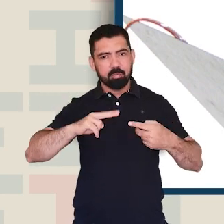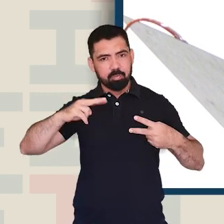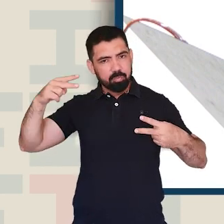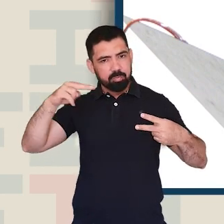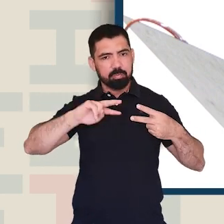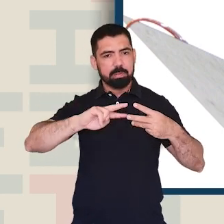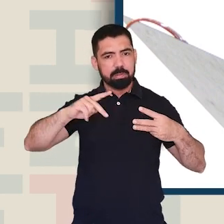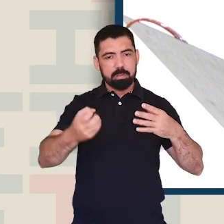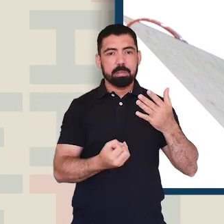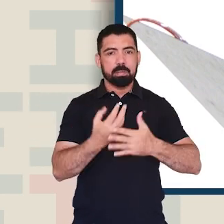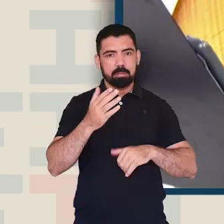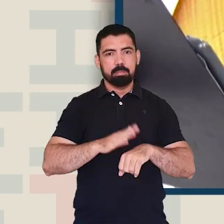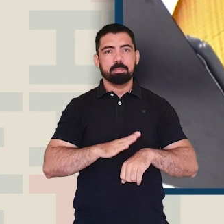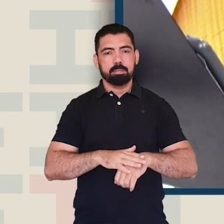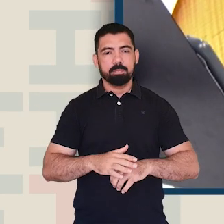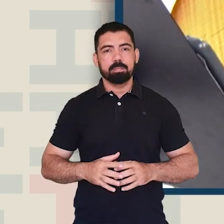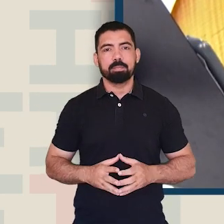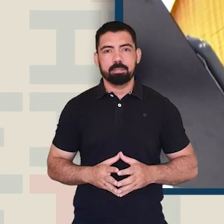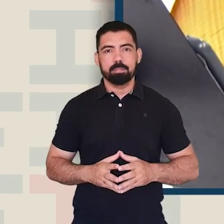escala.